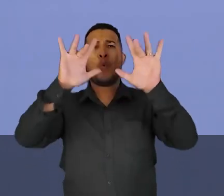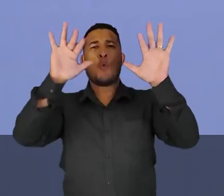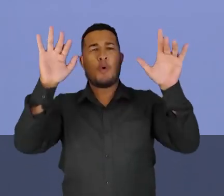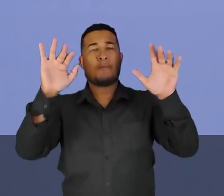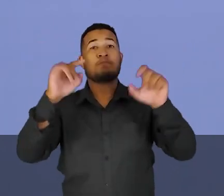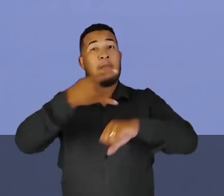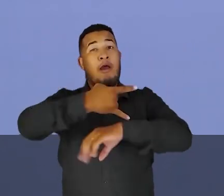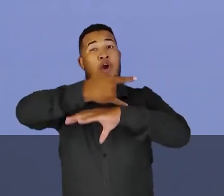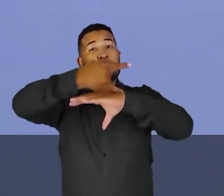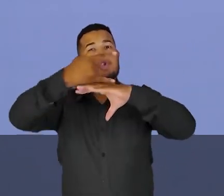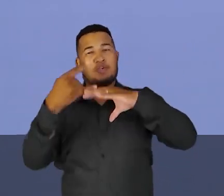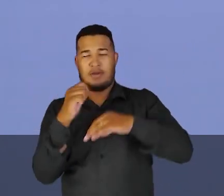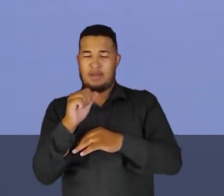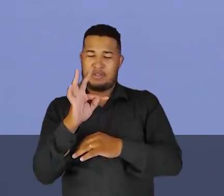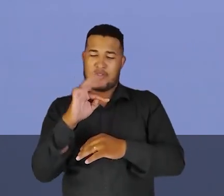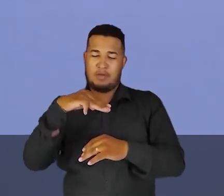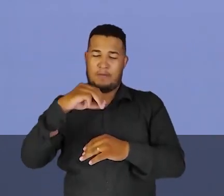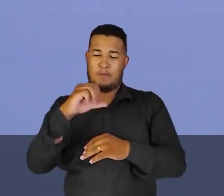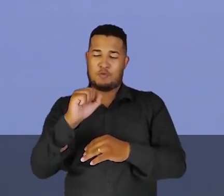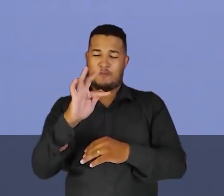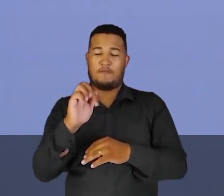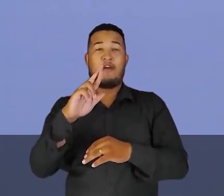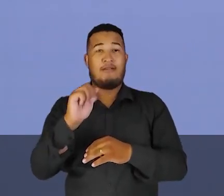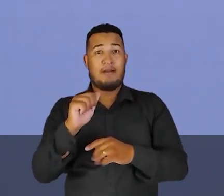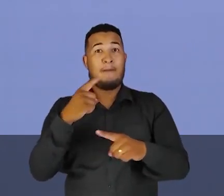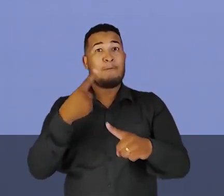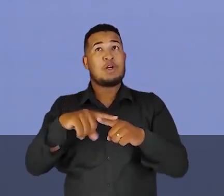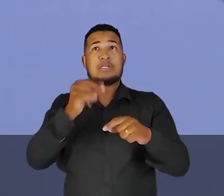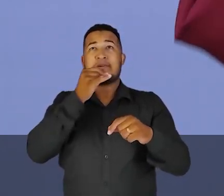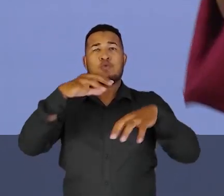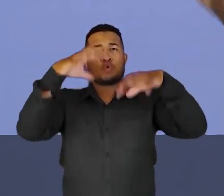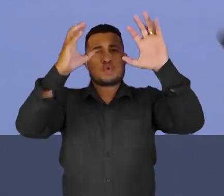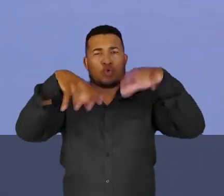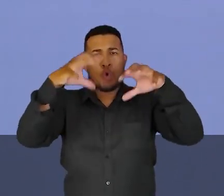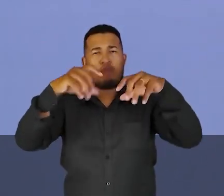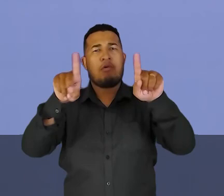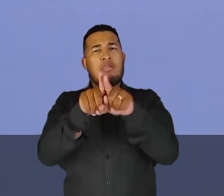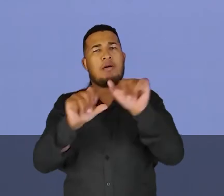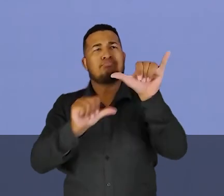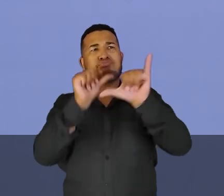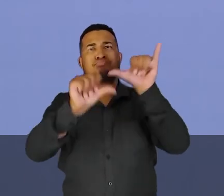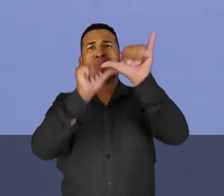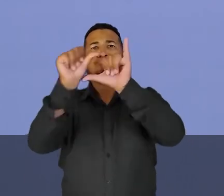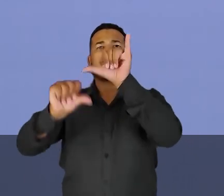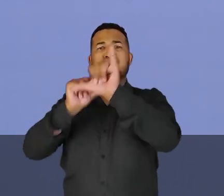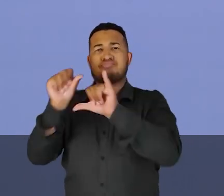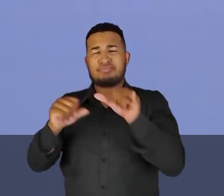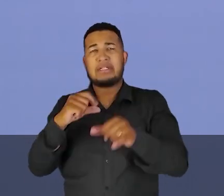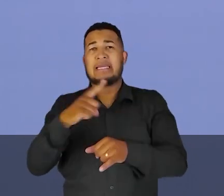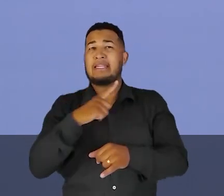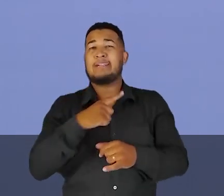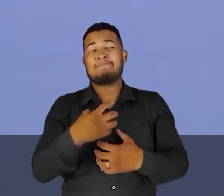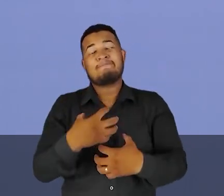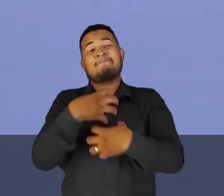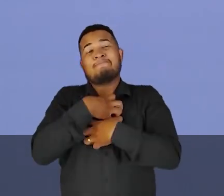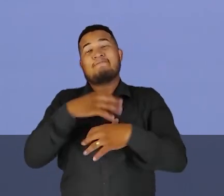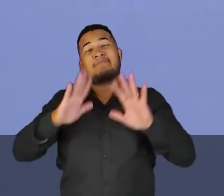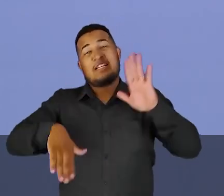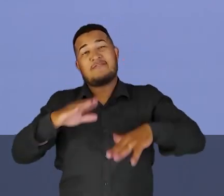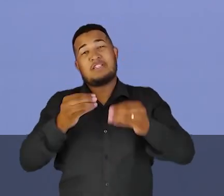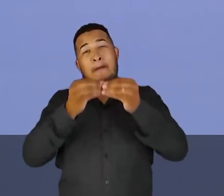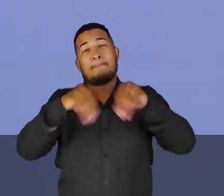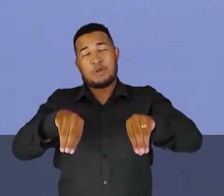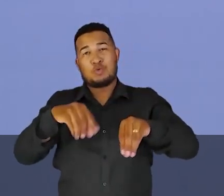Esses gases, como eu disse, ao reagirem com a água da chuva e com outros compostos existentes na atmosfera, podem provocar